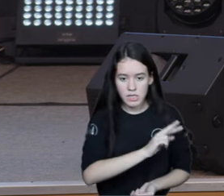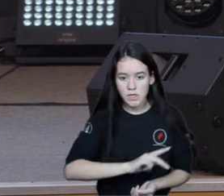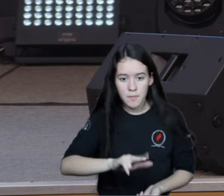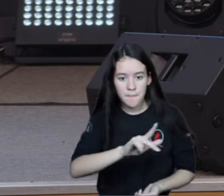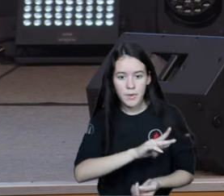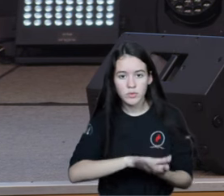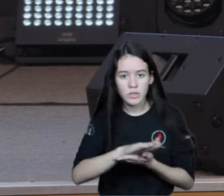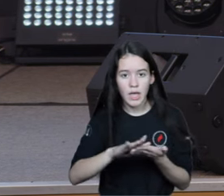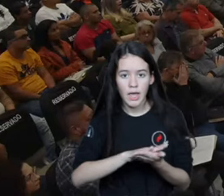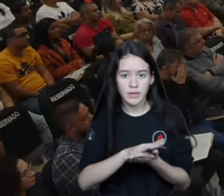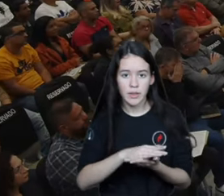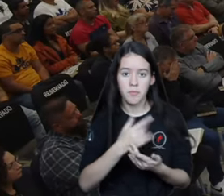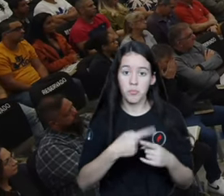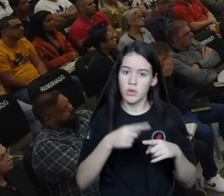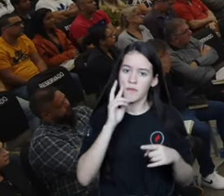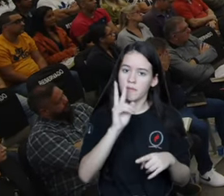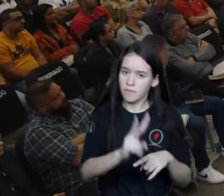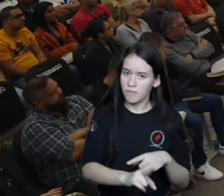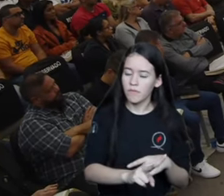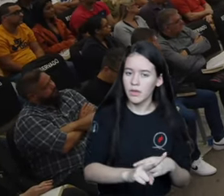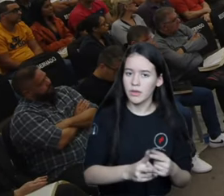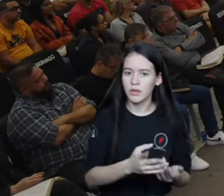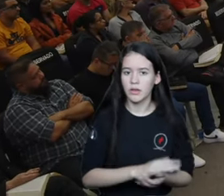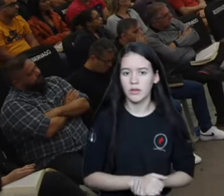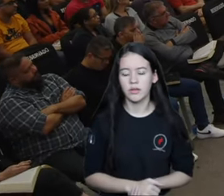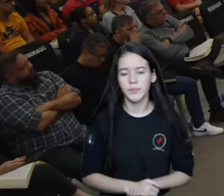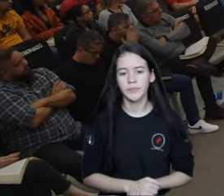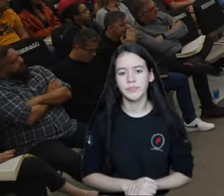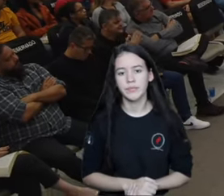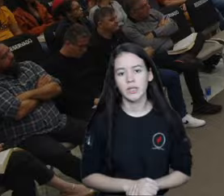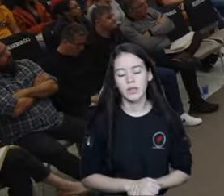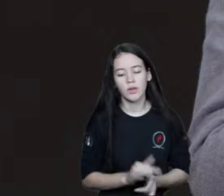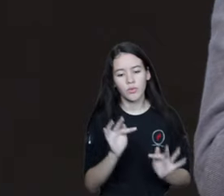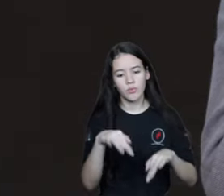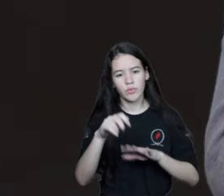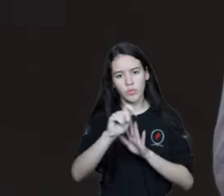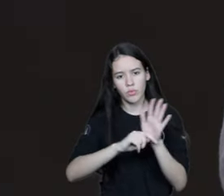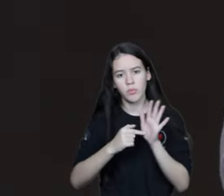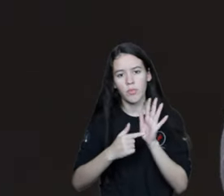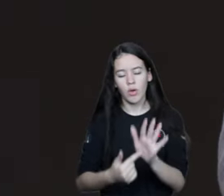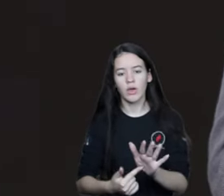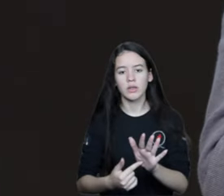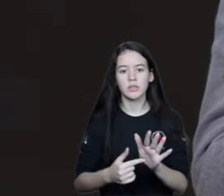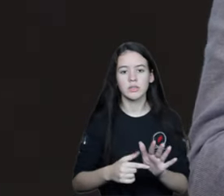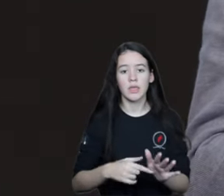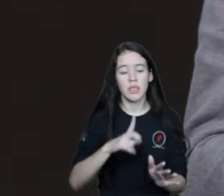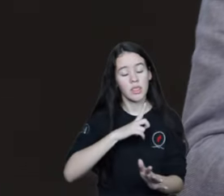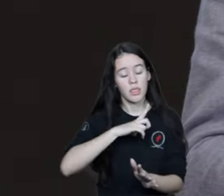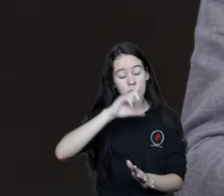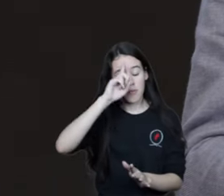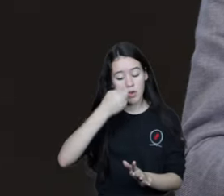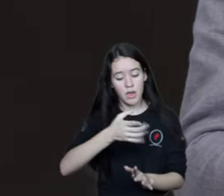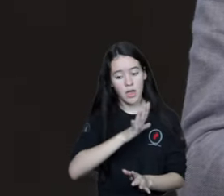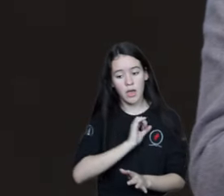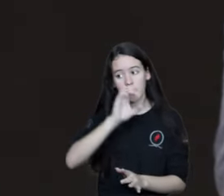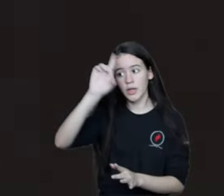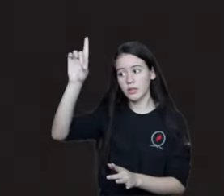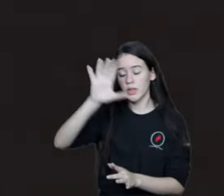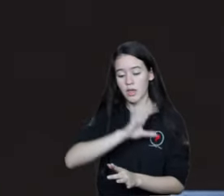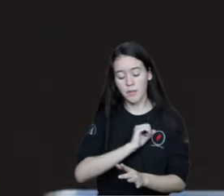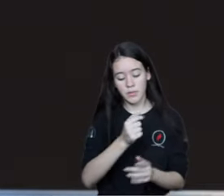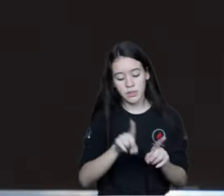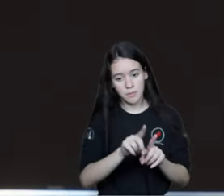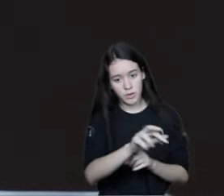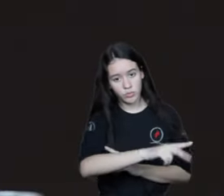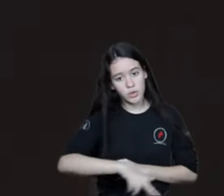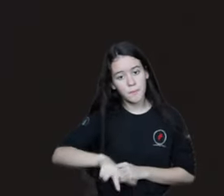seu irmão que vê não é possível E aí ele vai terminar dizendo dele temos esse mandamento quem ama Deus também sou